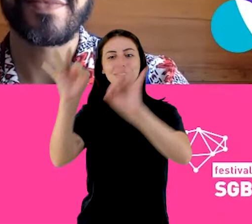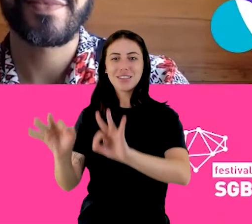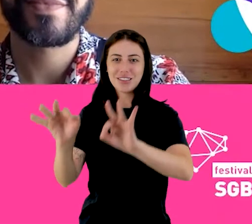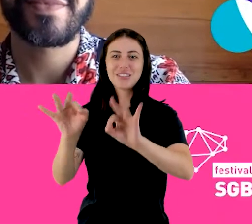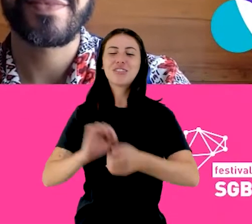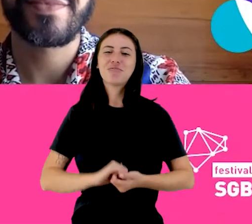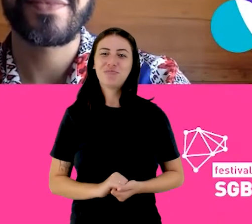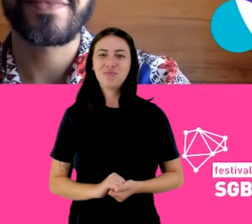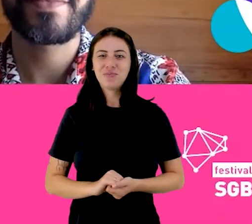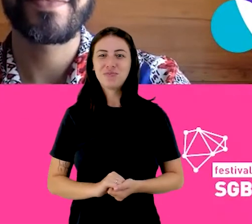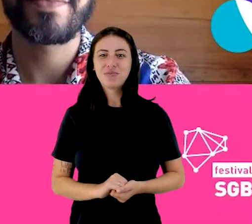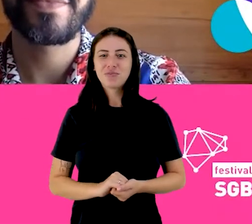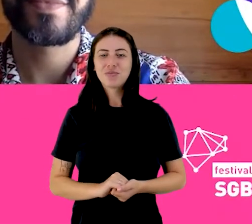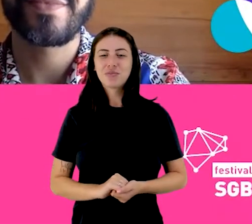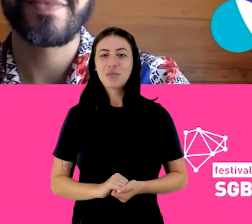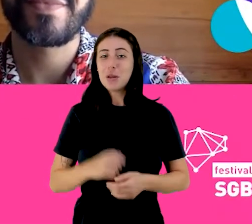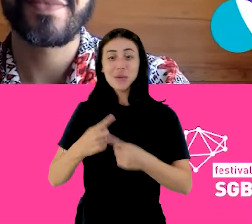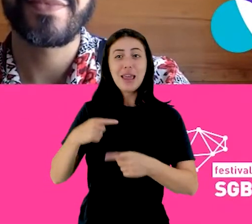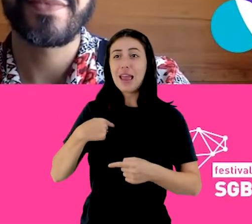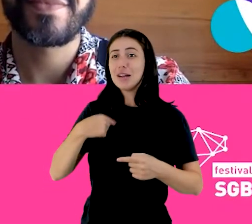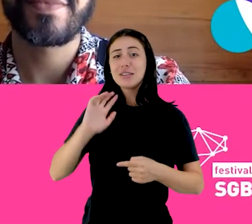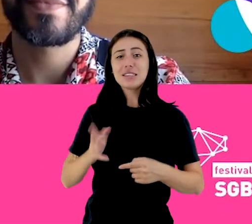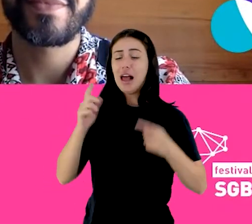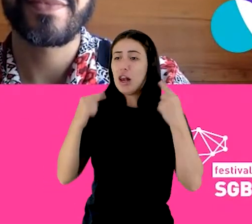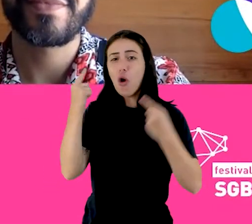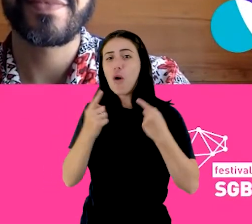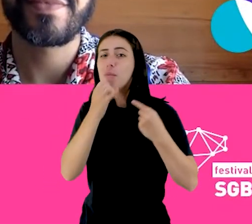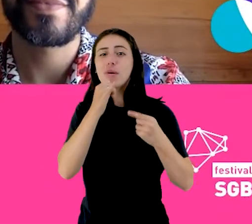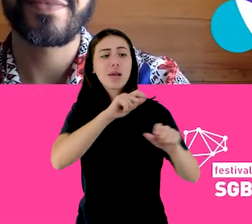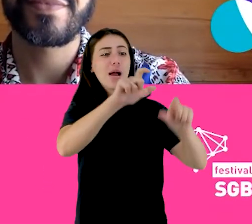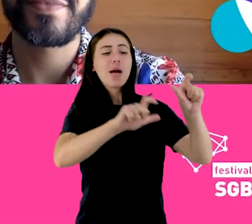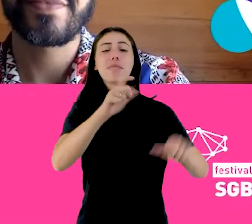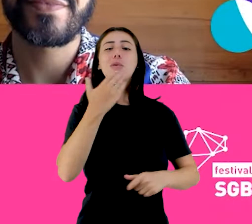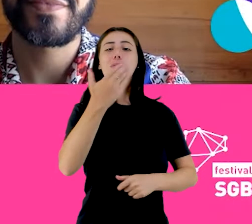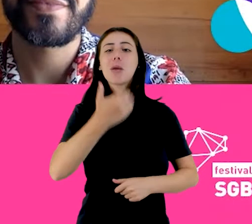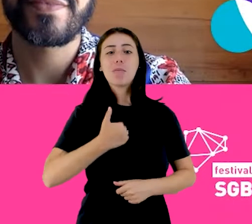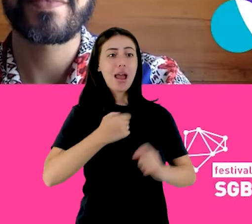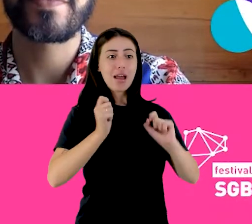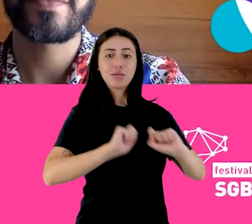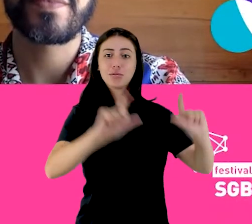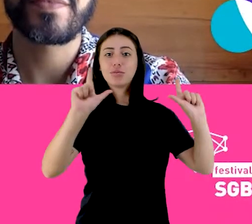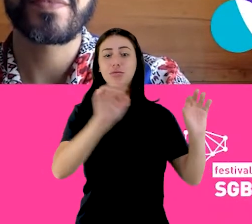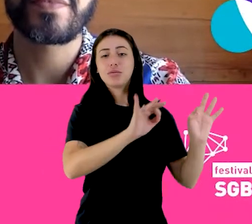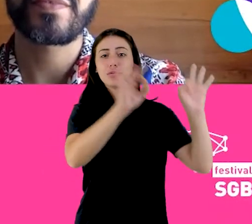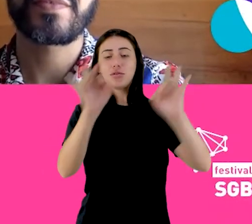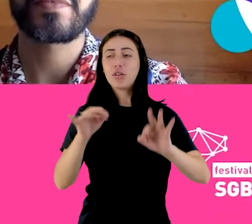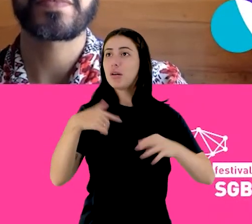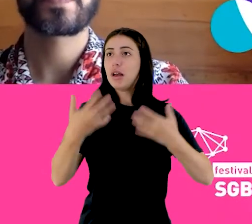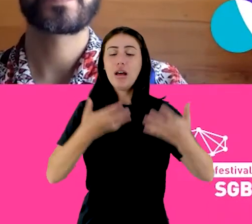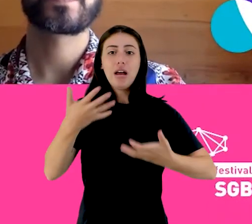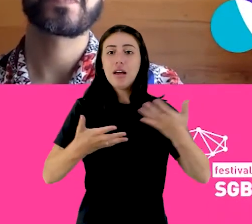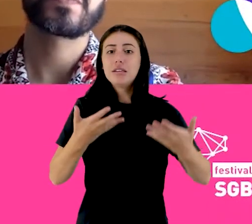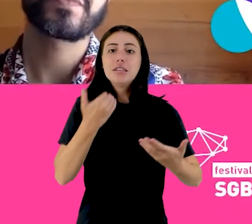sabendo disso, a gente foi liberando o filme com cuidado para que eles pudessem usar. E aí, essa aproximação toda é que